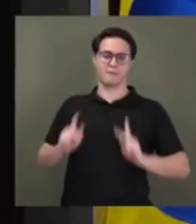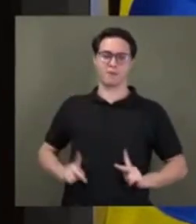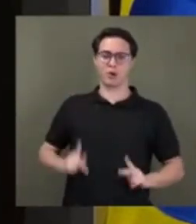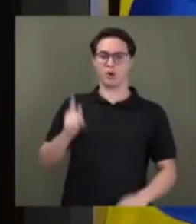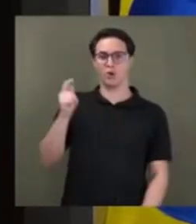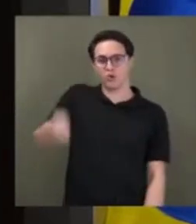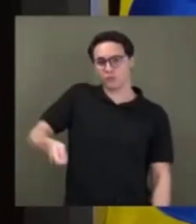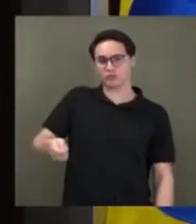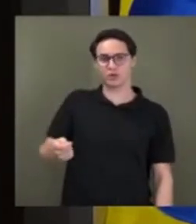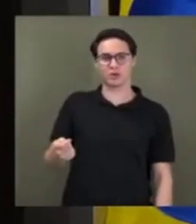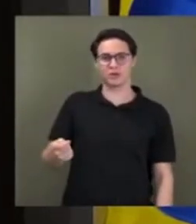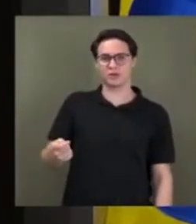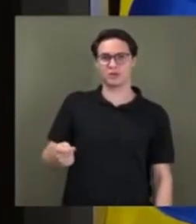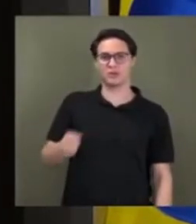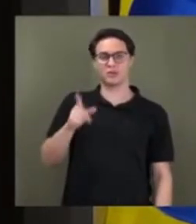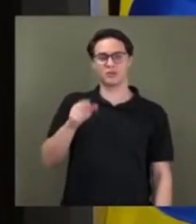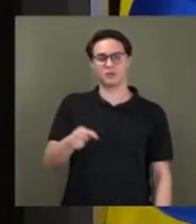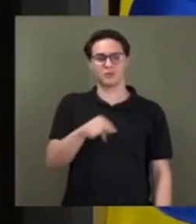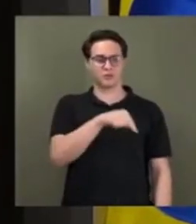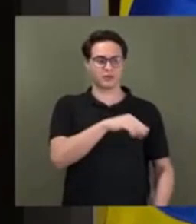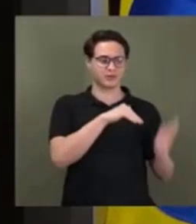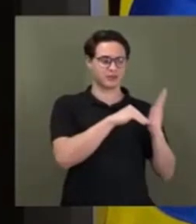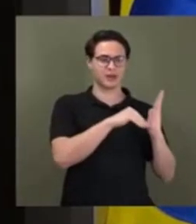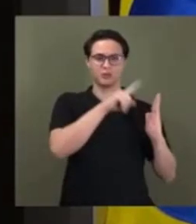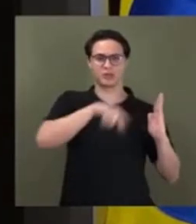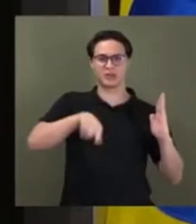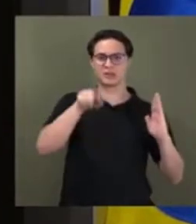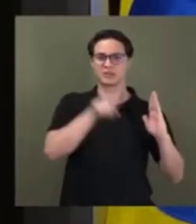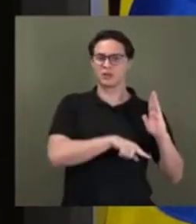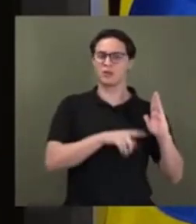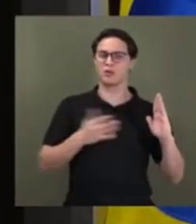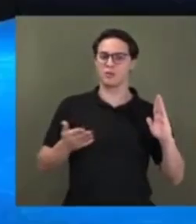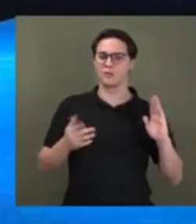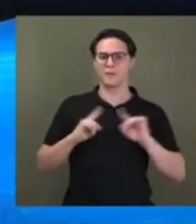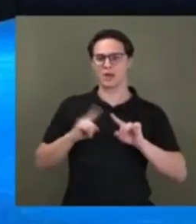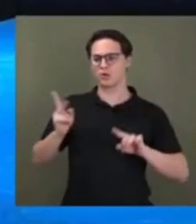compulsória, aquela que o Senado e a Câmara desejaram acabar.